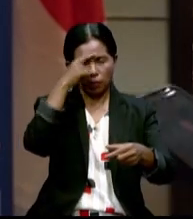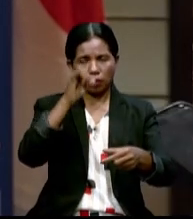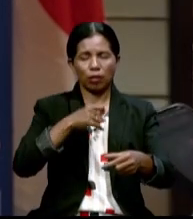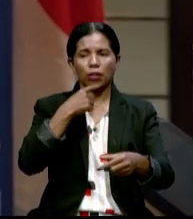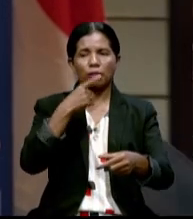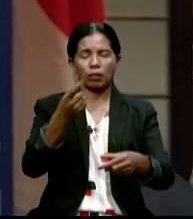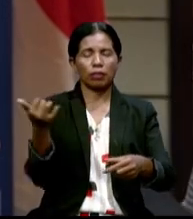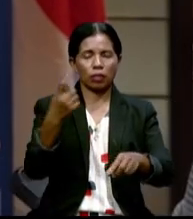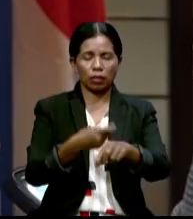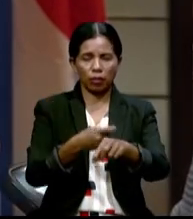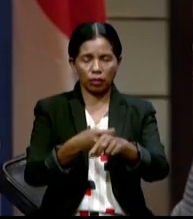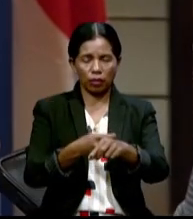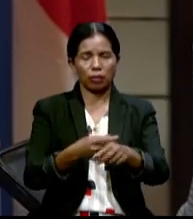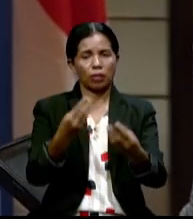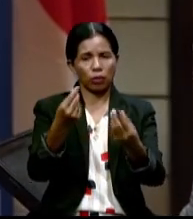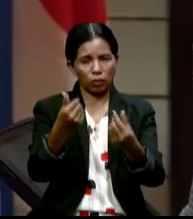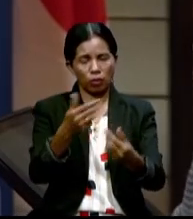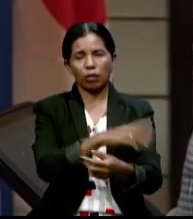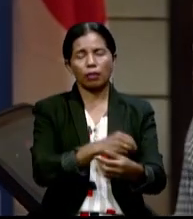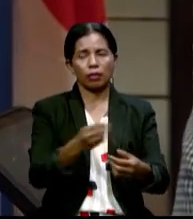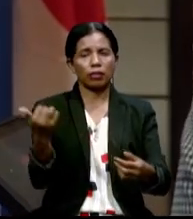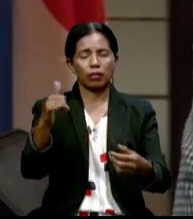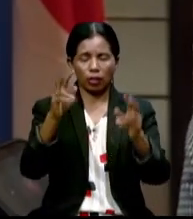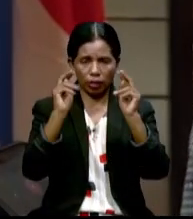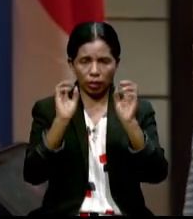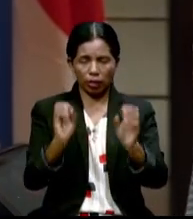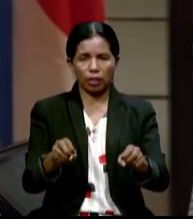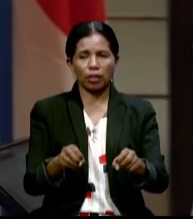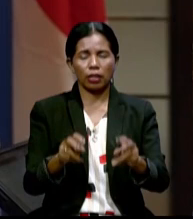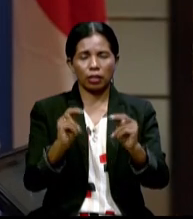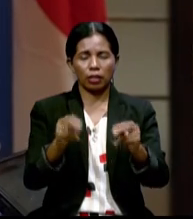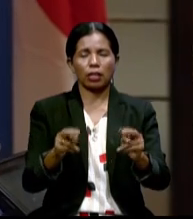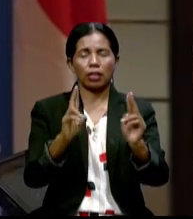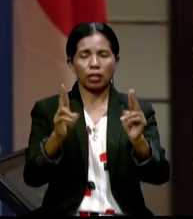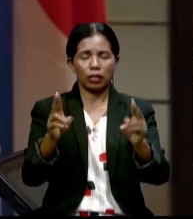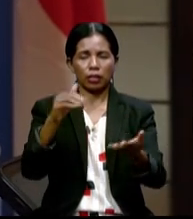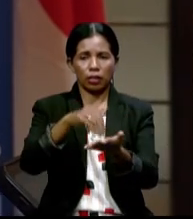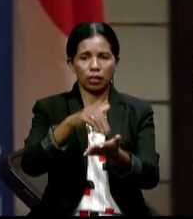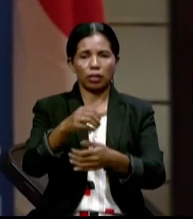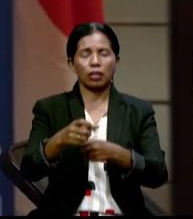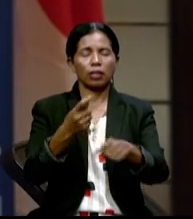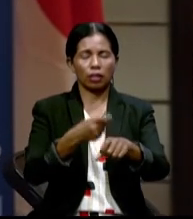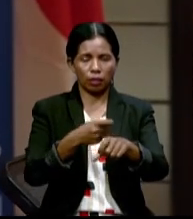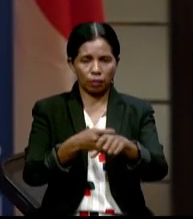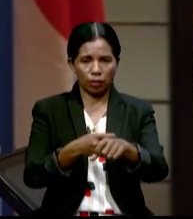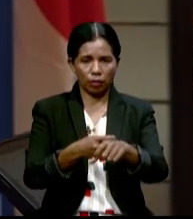ka taksirinya tempo ne bali mitaru tebes antau sira obrigatório tem que ramata sirinya estudo durante tempo ne bema